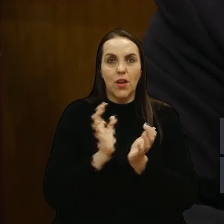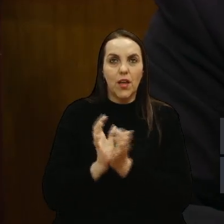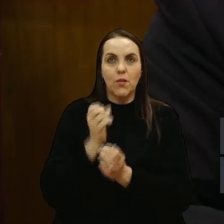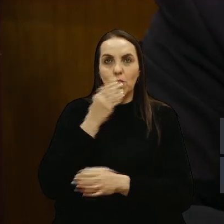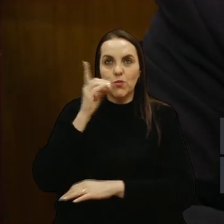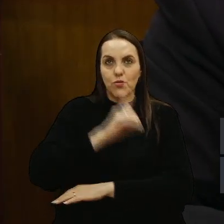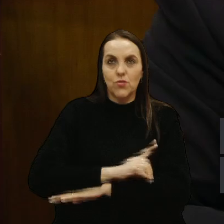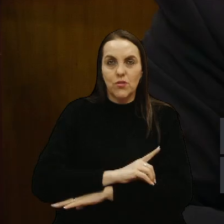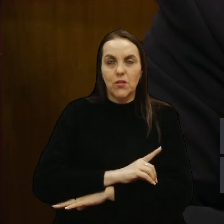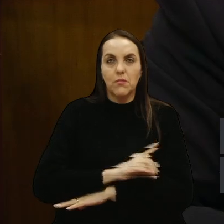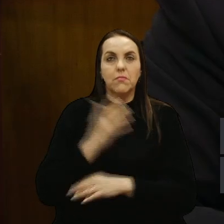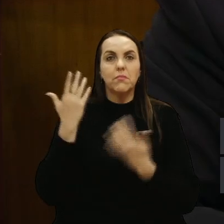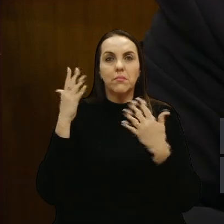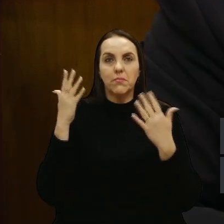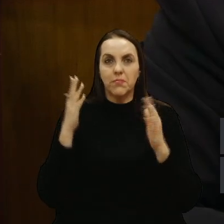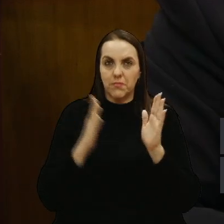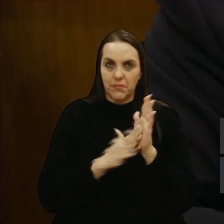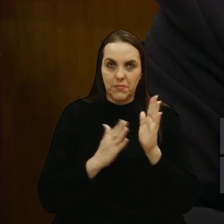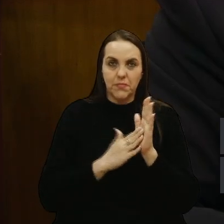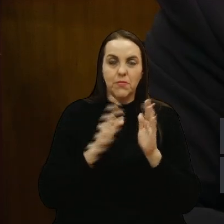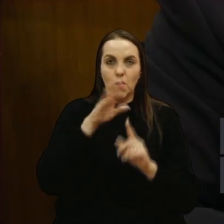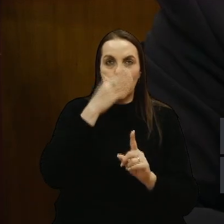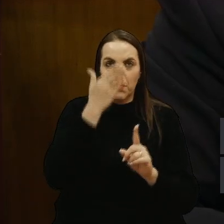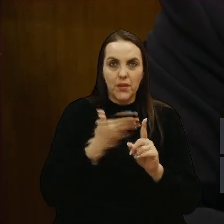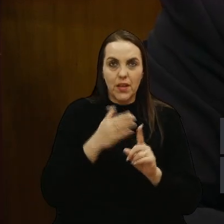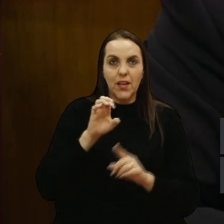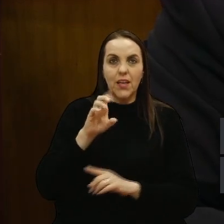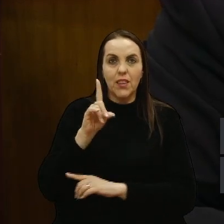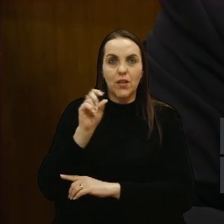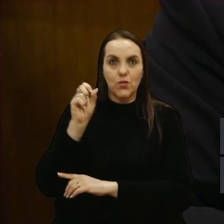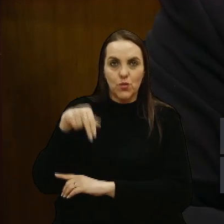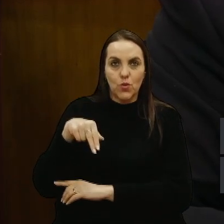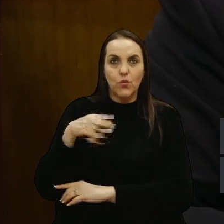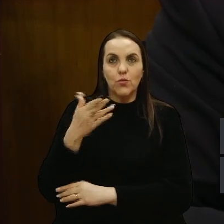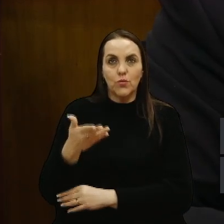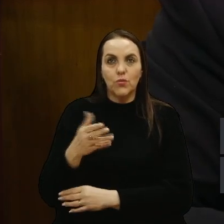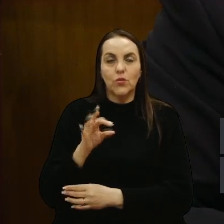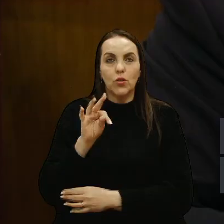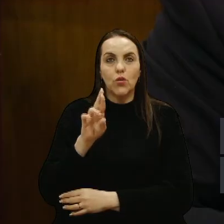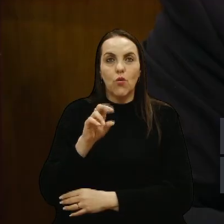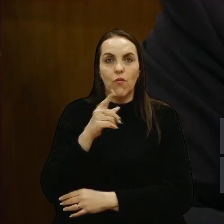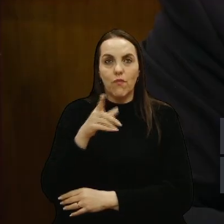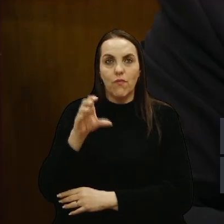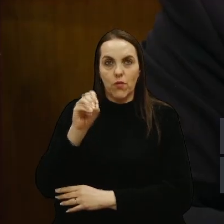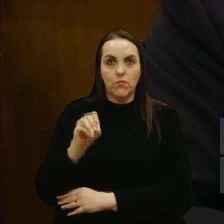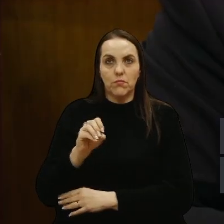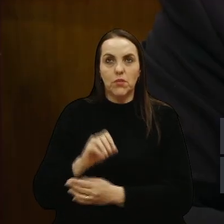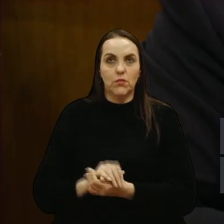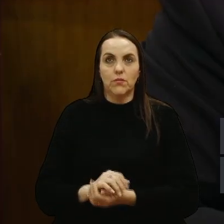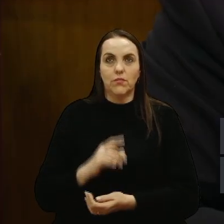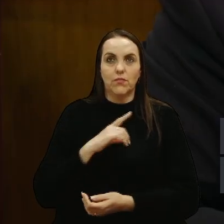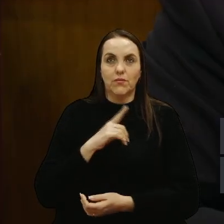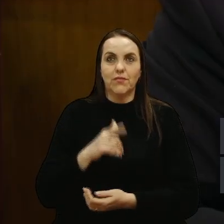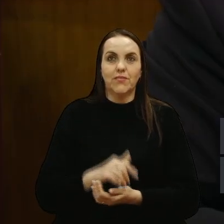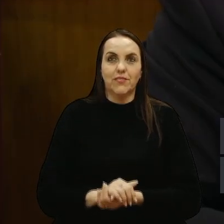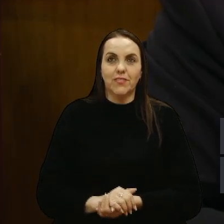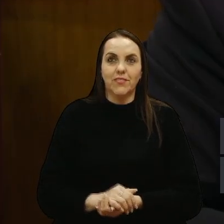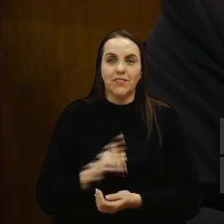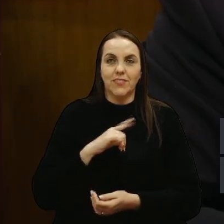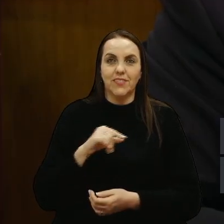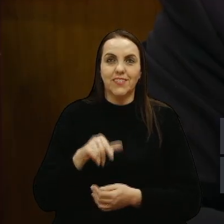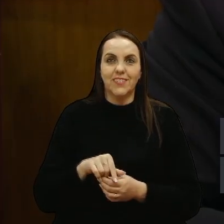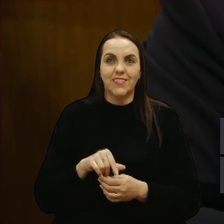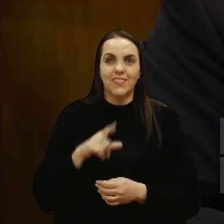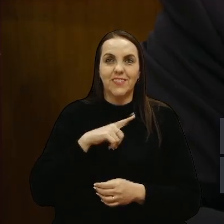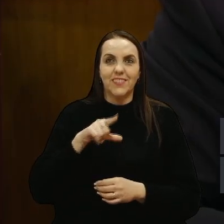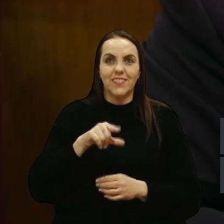parabenizar pela propositura, homenagem ao Edson Tomiello, né, Trovão, que inclusive foi o responsável por assinar pela primeira vez a minha